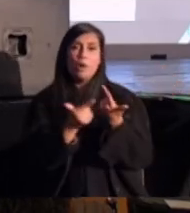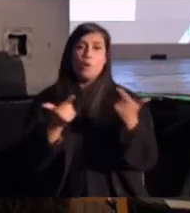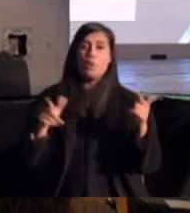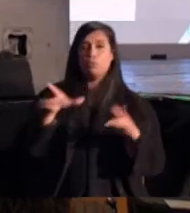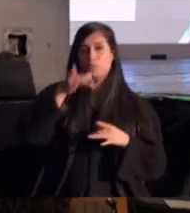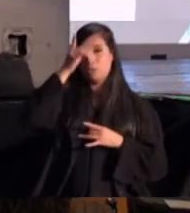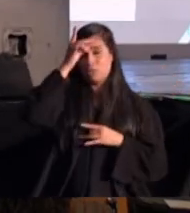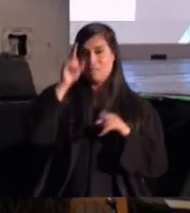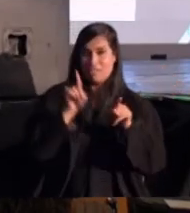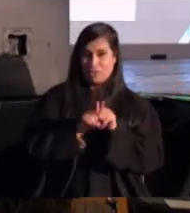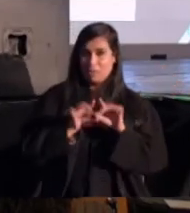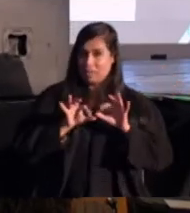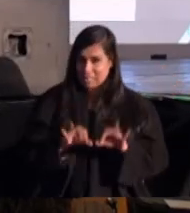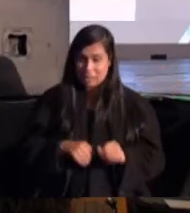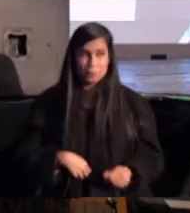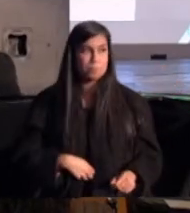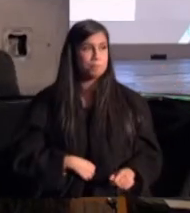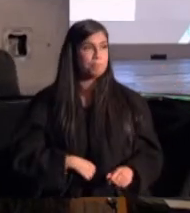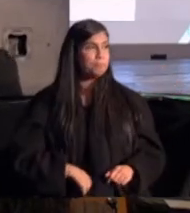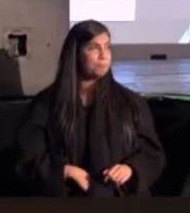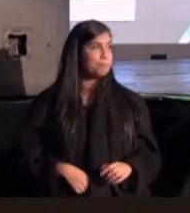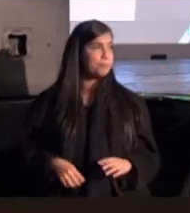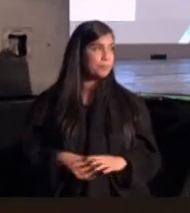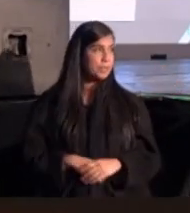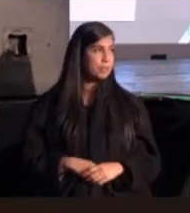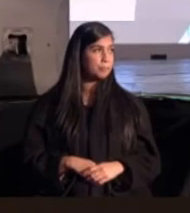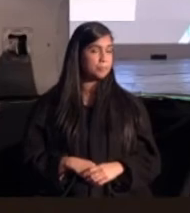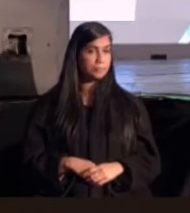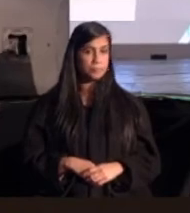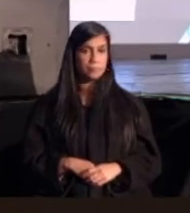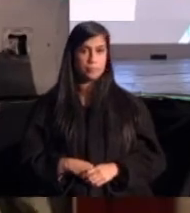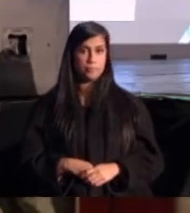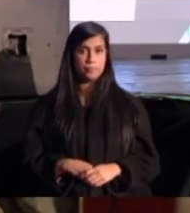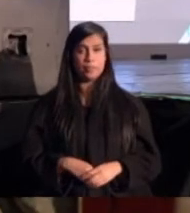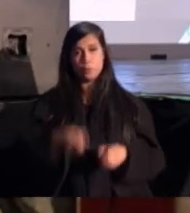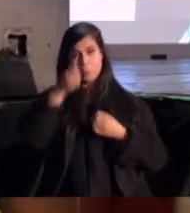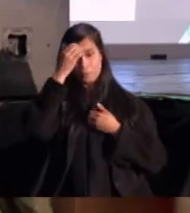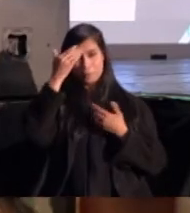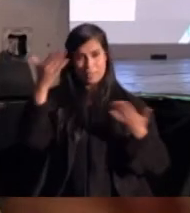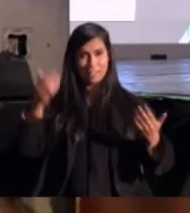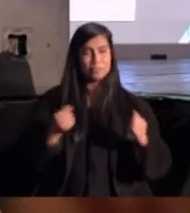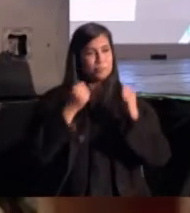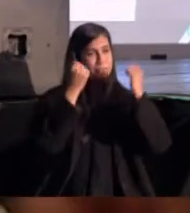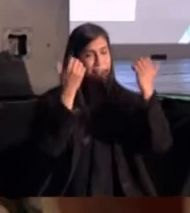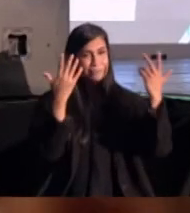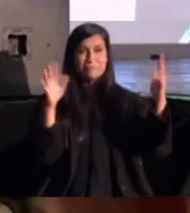espelhos ele é um alimento que está no nosso cotidiano. Obrigado.